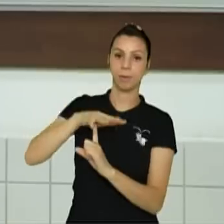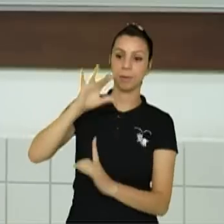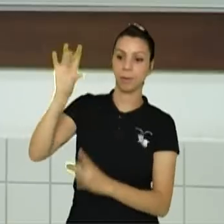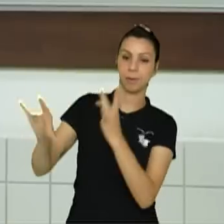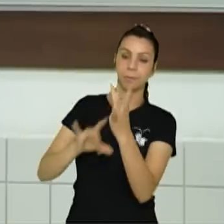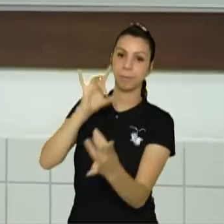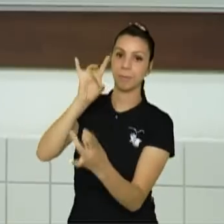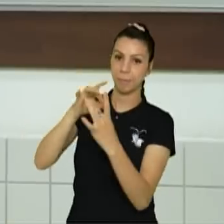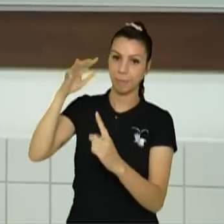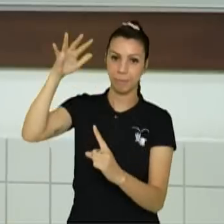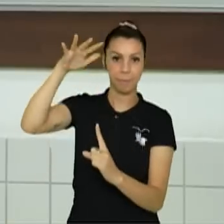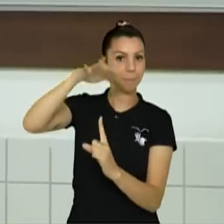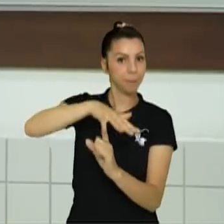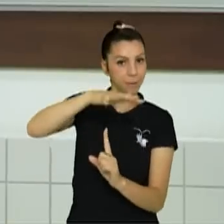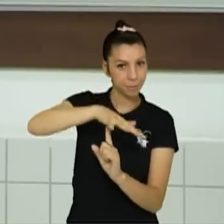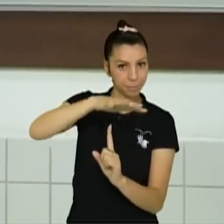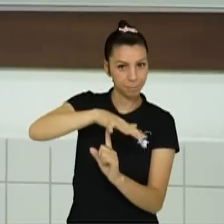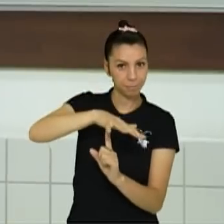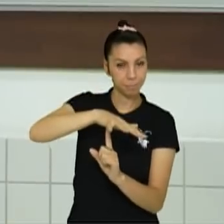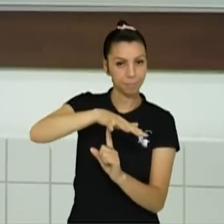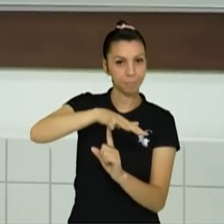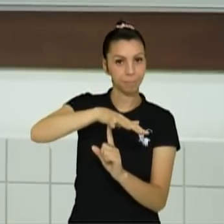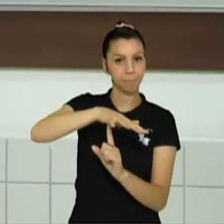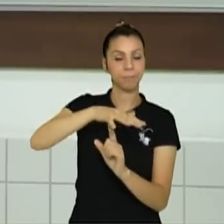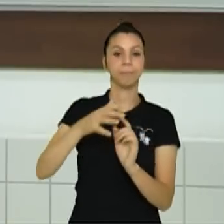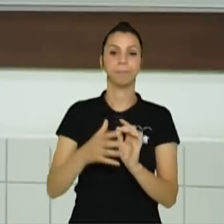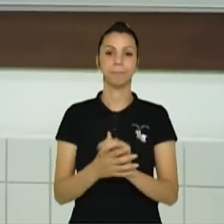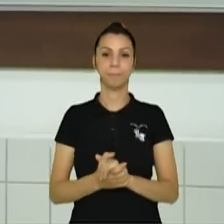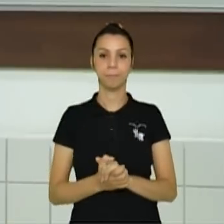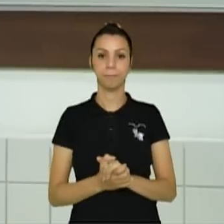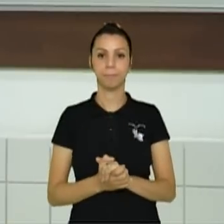especificamente sobre no